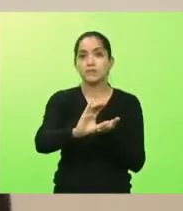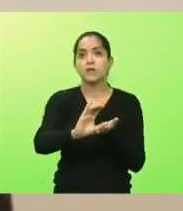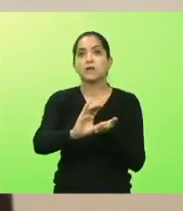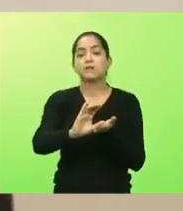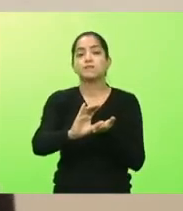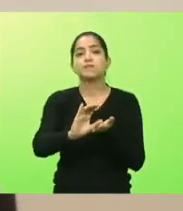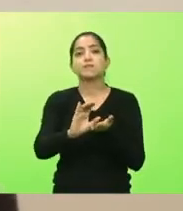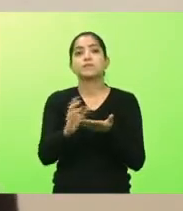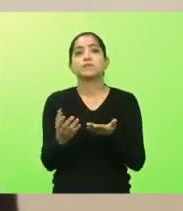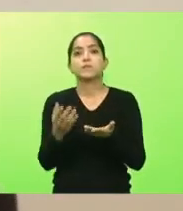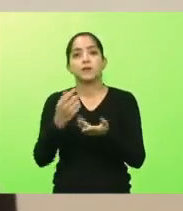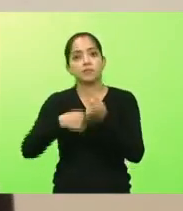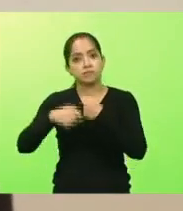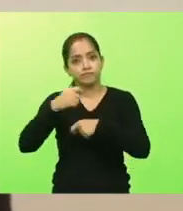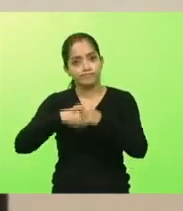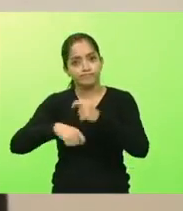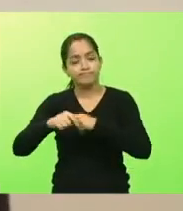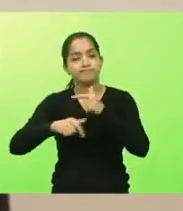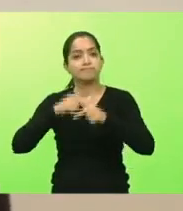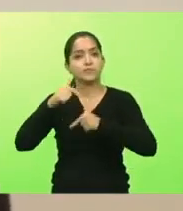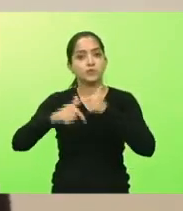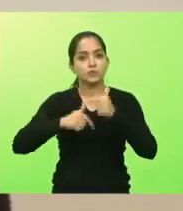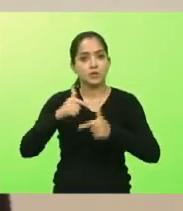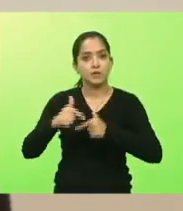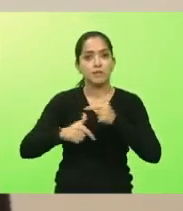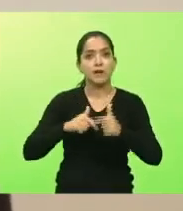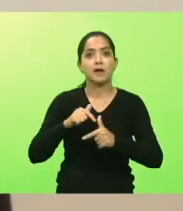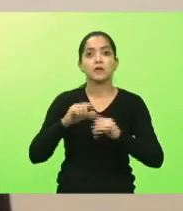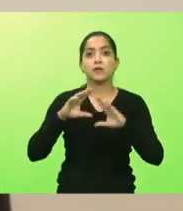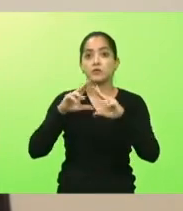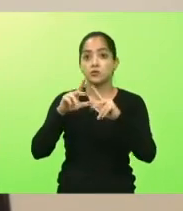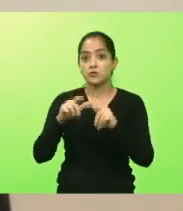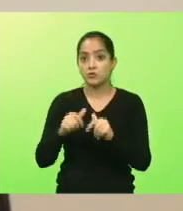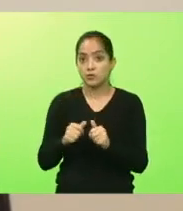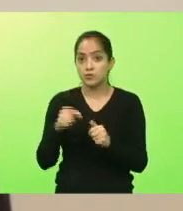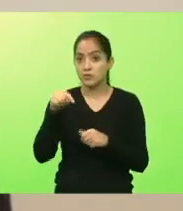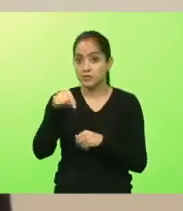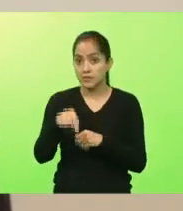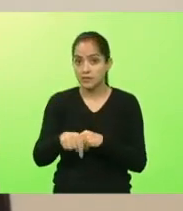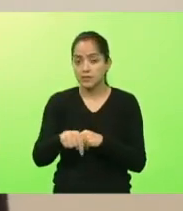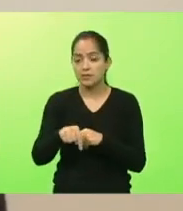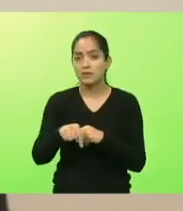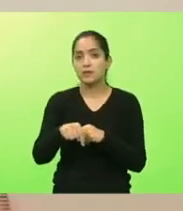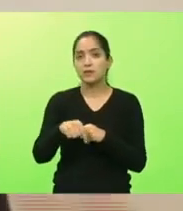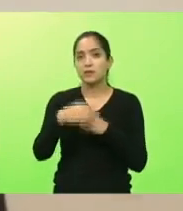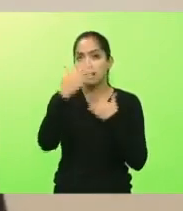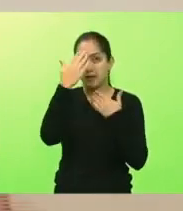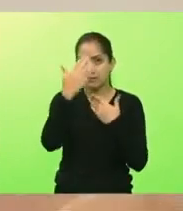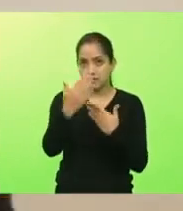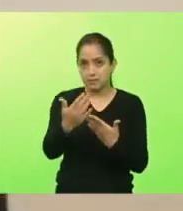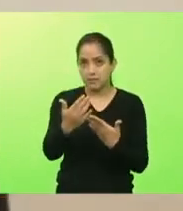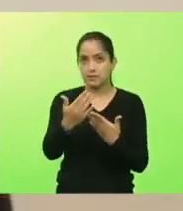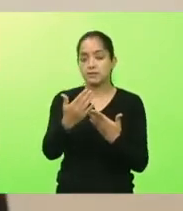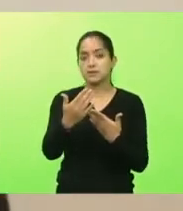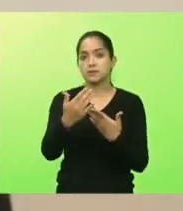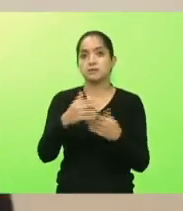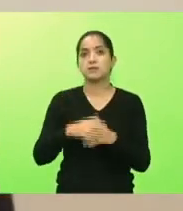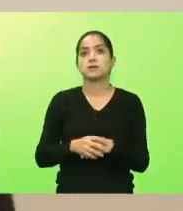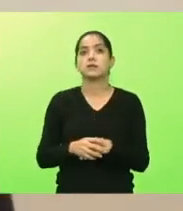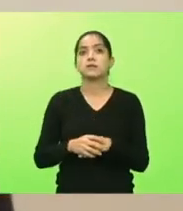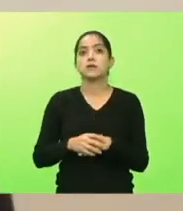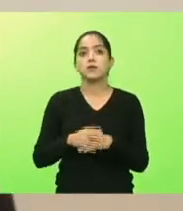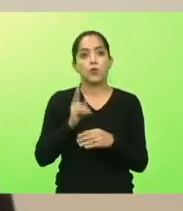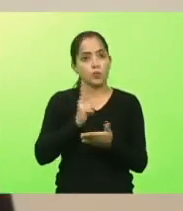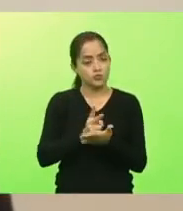economia e do trabalho de todos nós, que é muito importante. Mas enaltecer o trabalho da Celesc, eu sei que foi um apuro, está sendo um apuro